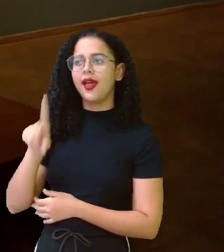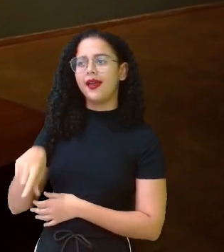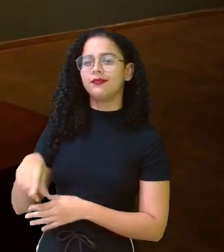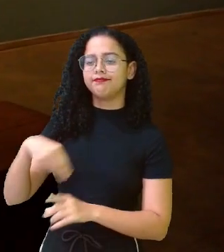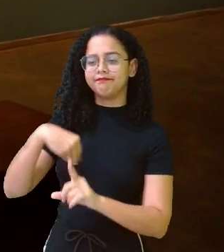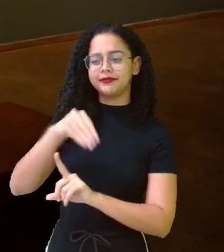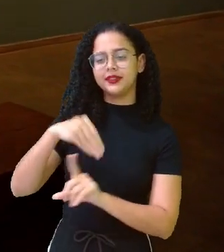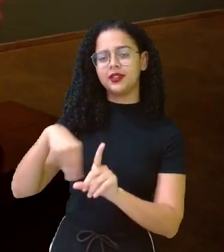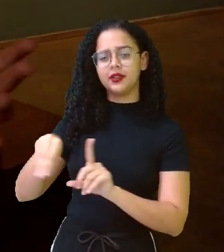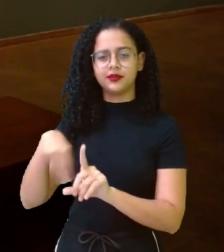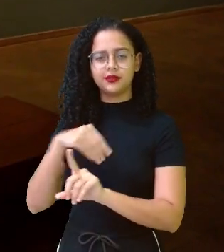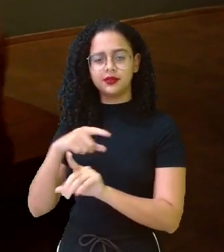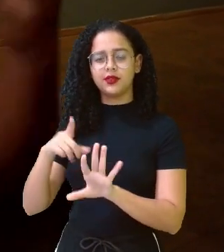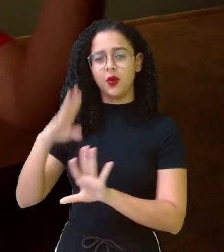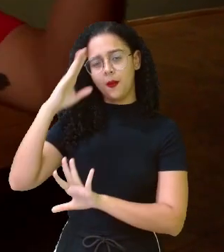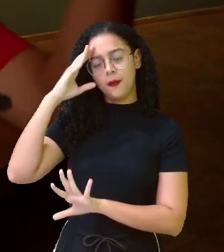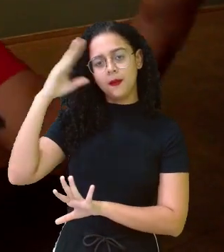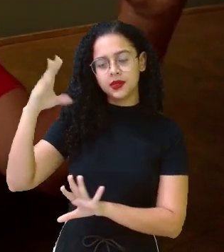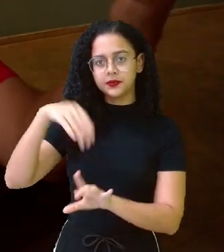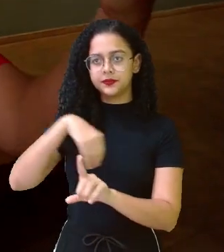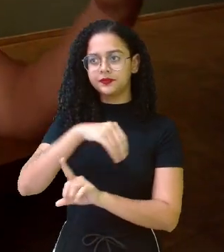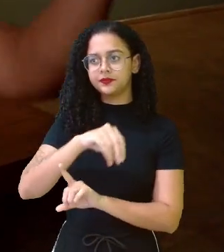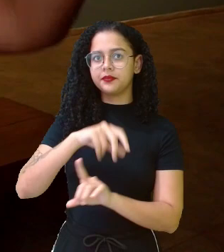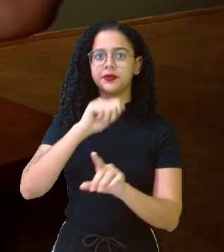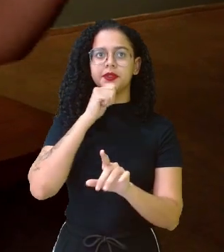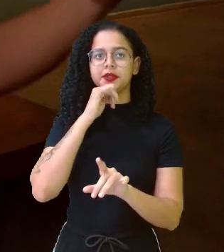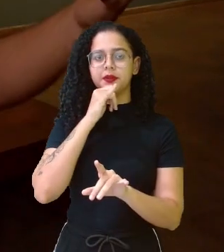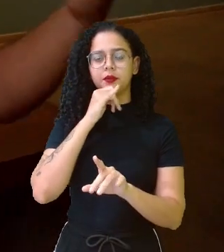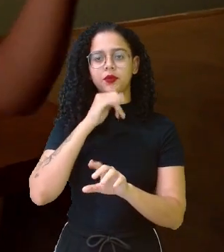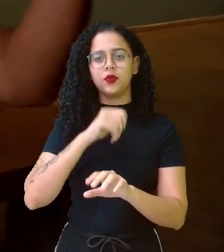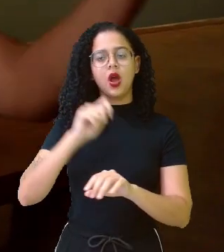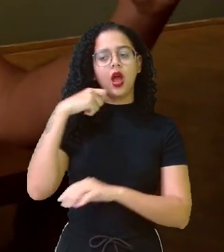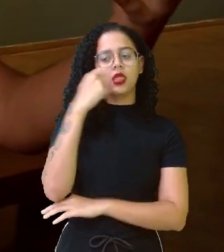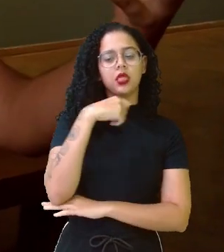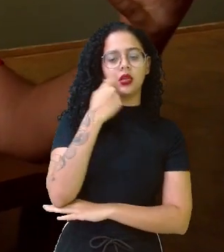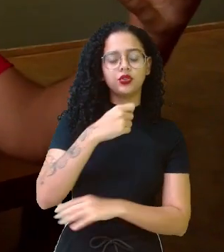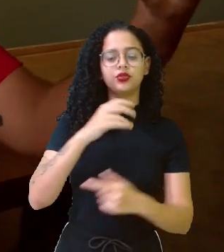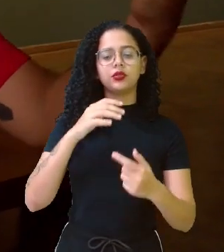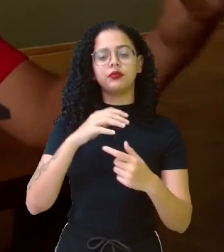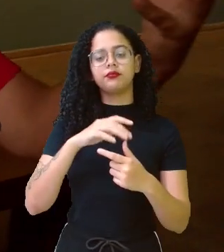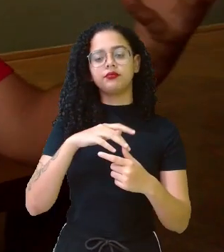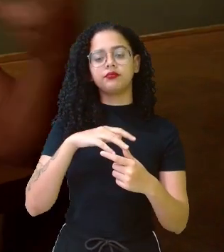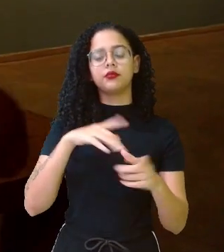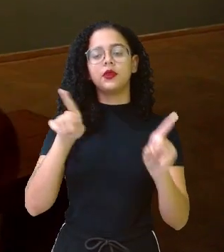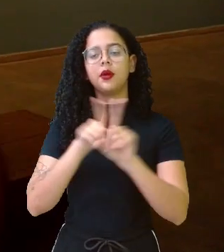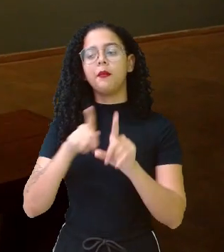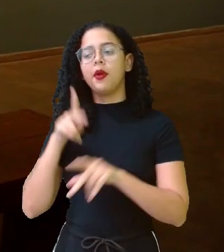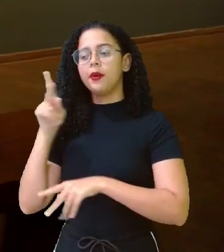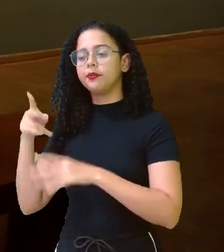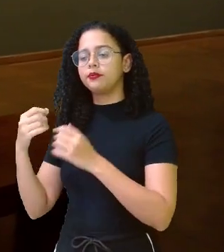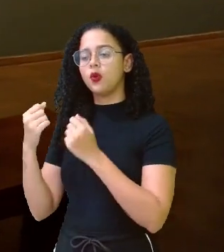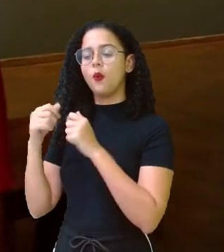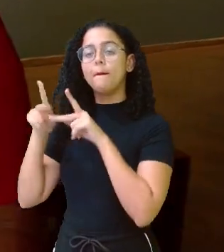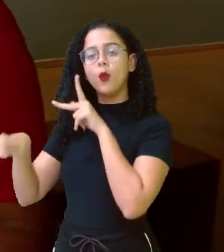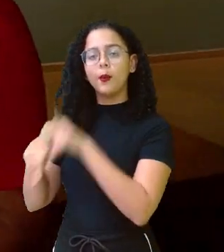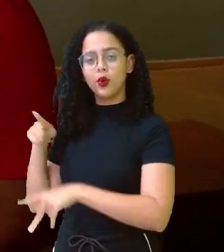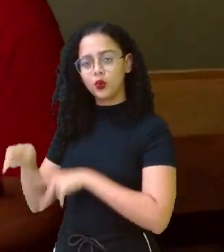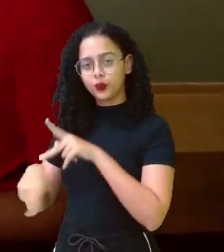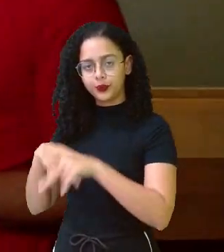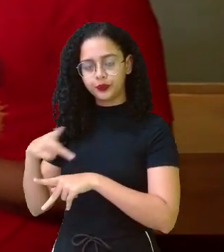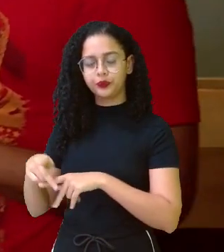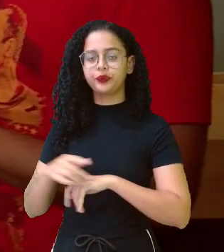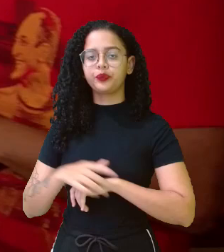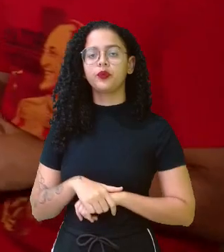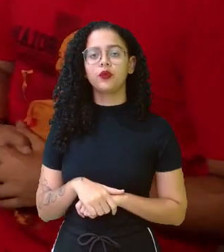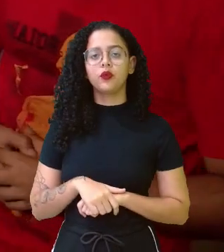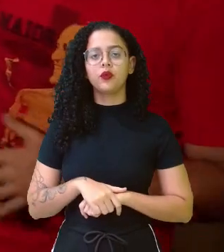mediador. Ele é a principal ponte entre artista, as obras, as produções artísticas e o público visitante. Esse é o melhor papel do